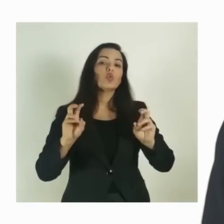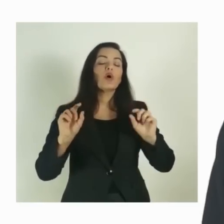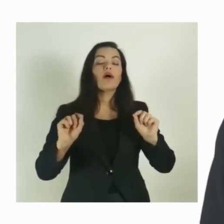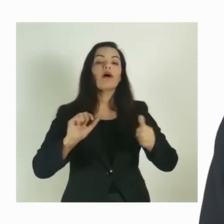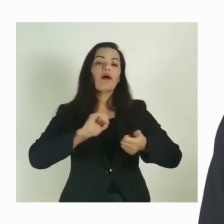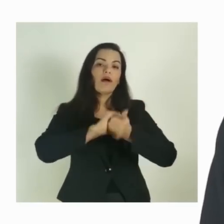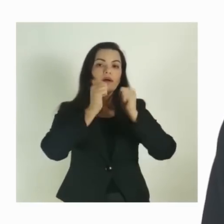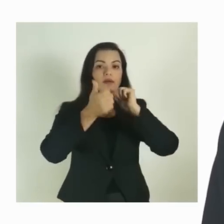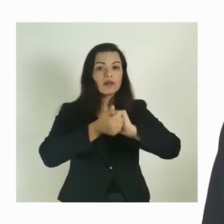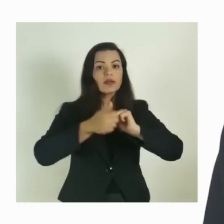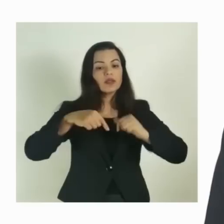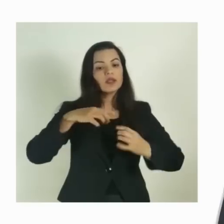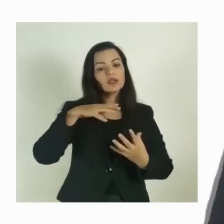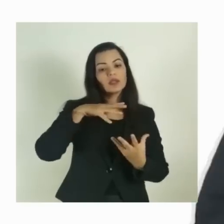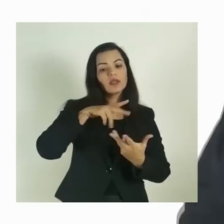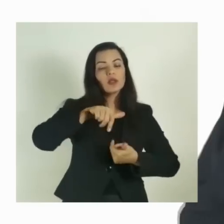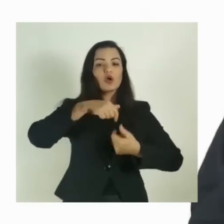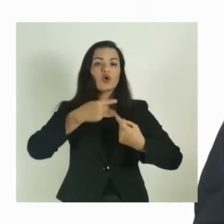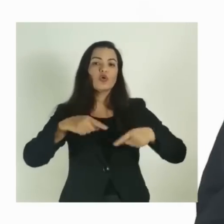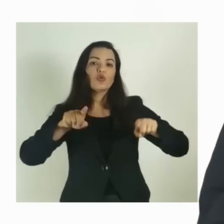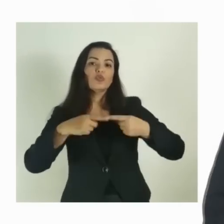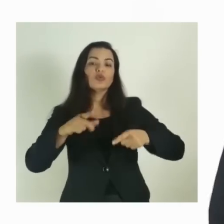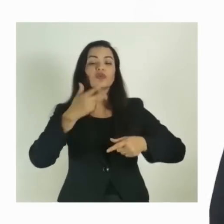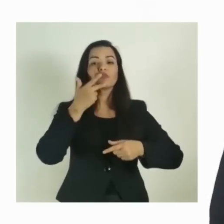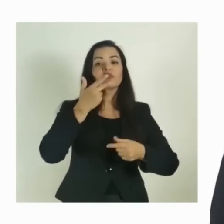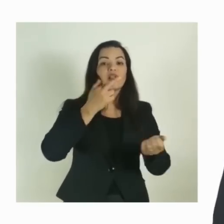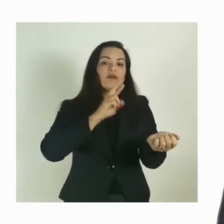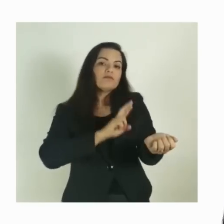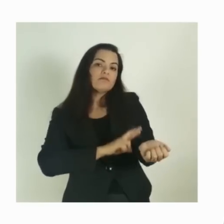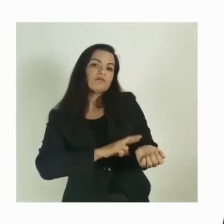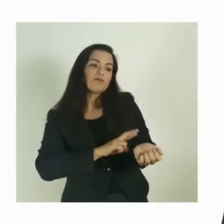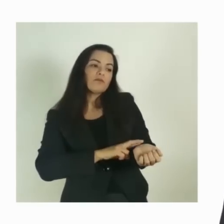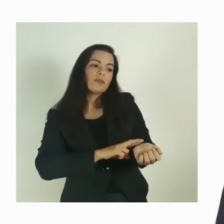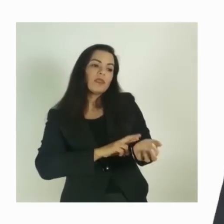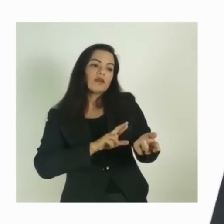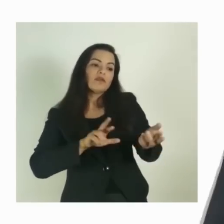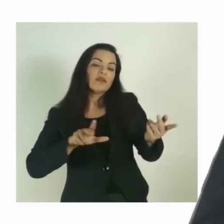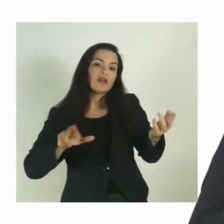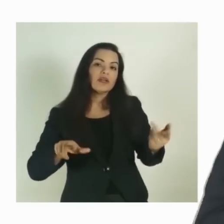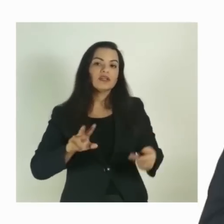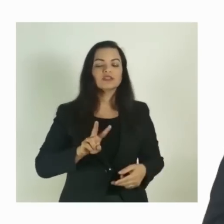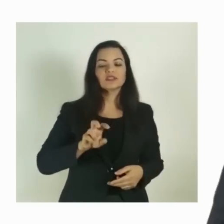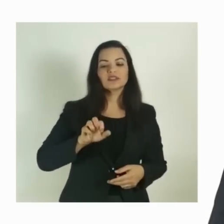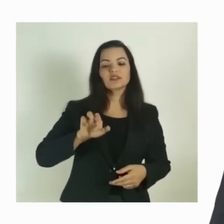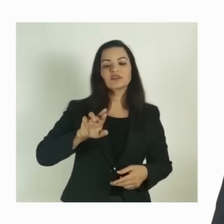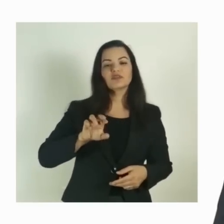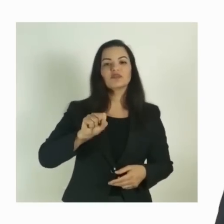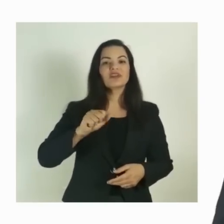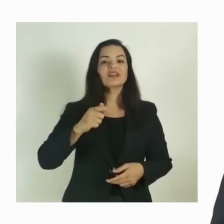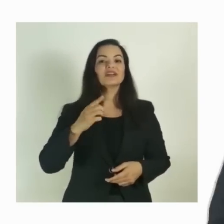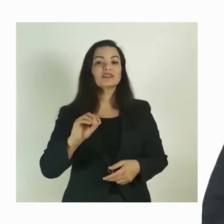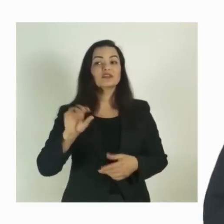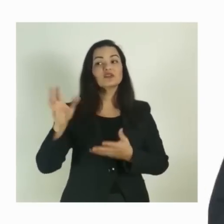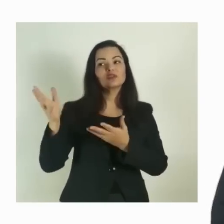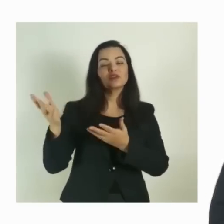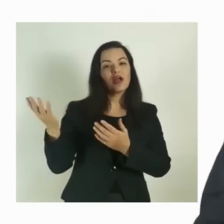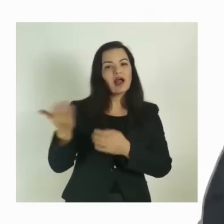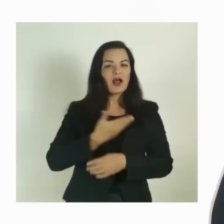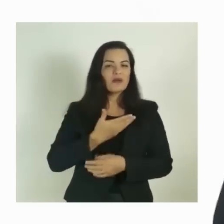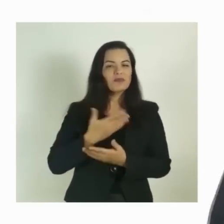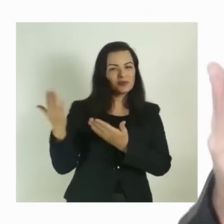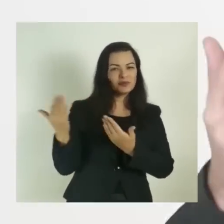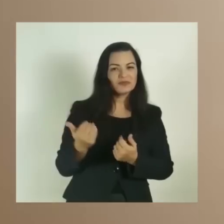de versões musicais. Para dar mais detalhes para vocês, gostaria de chamar aqui um colega de orquestra com vocês,